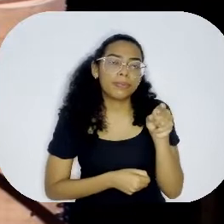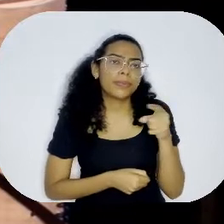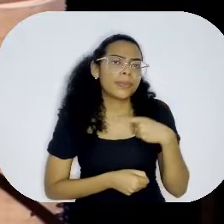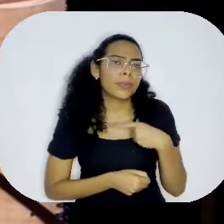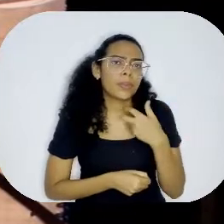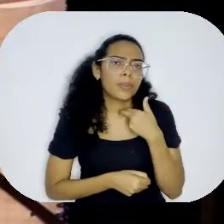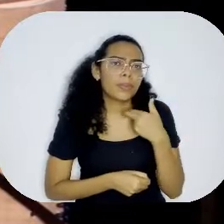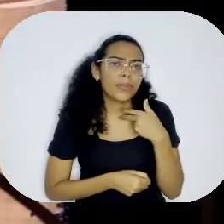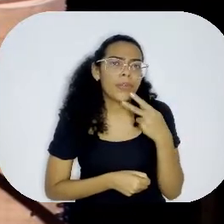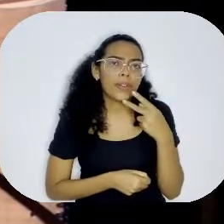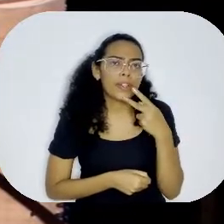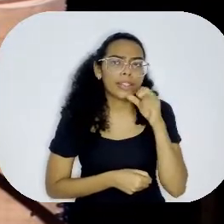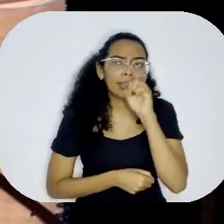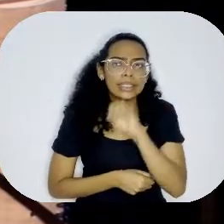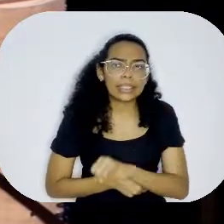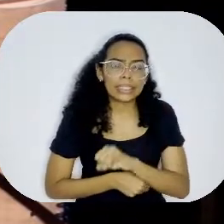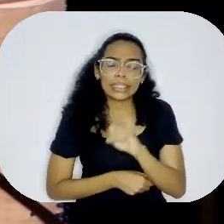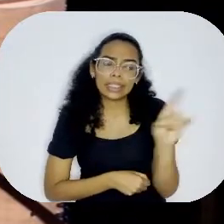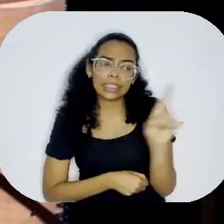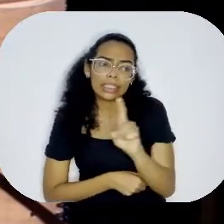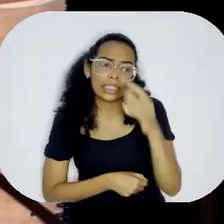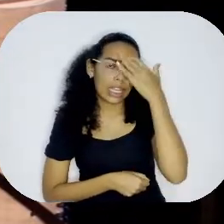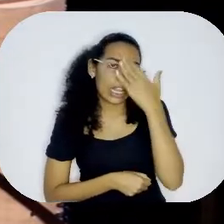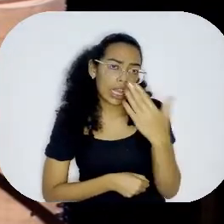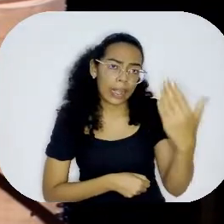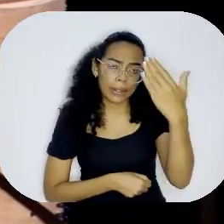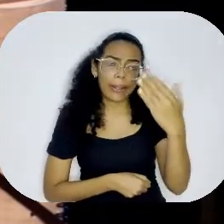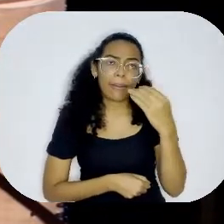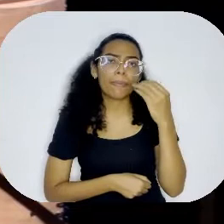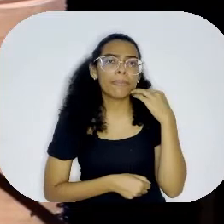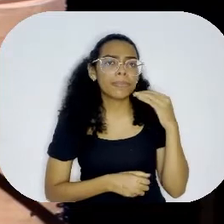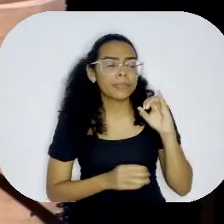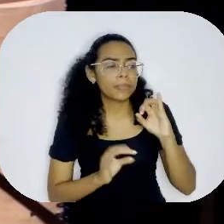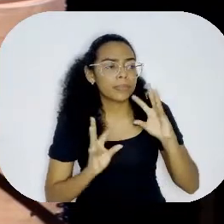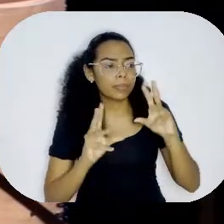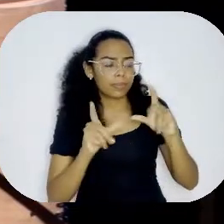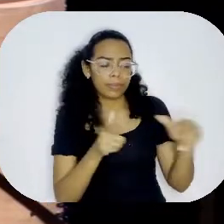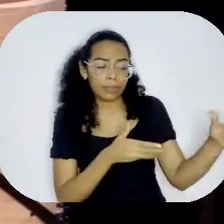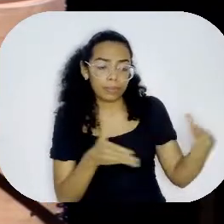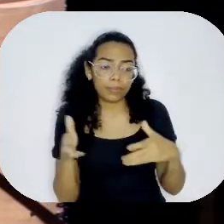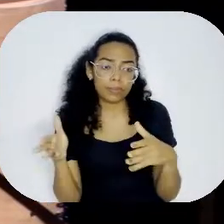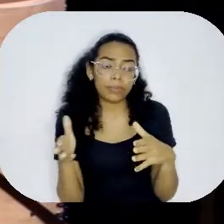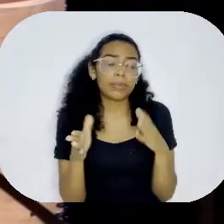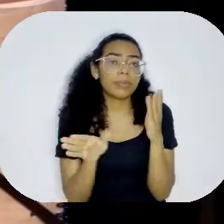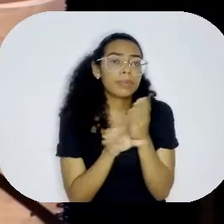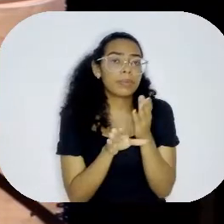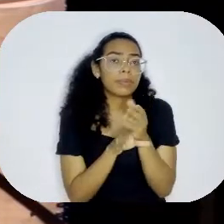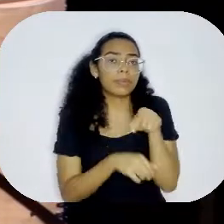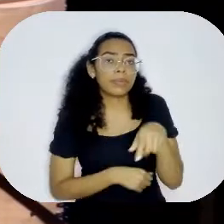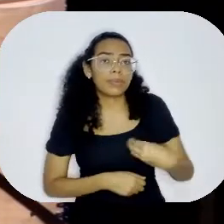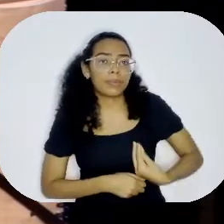dizer senão muita gratidão por todo este trilhar e por aqui